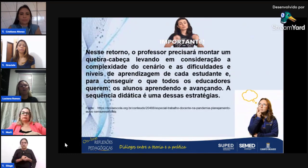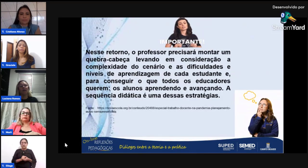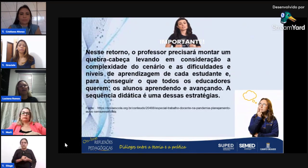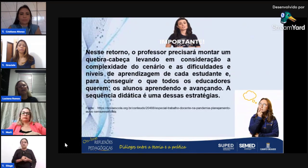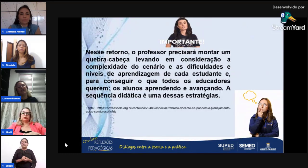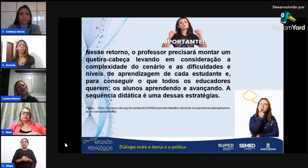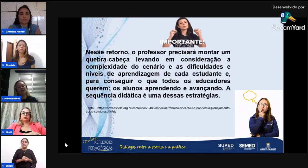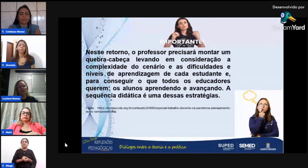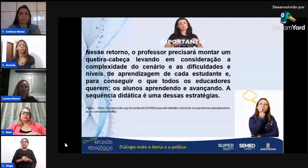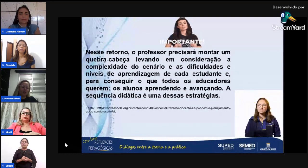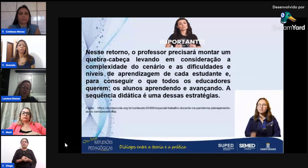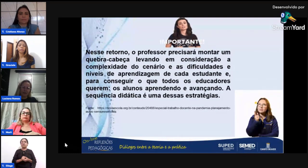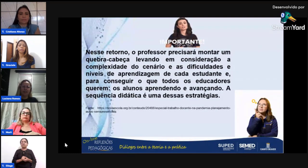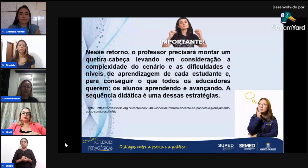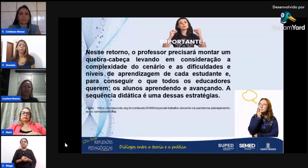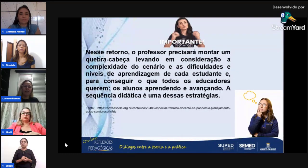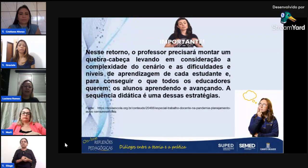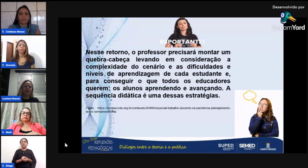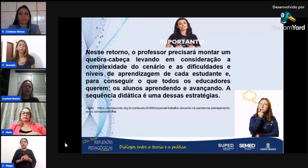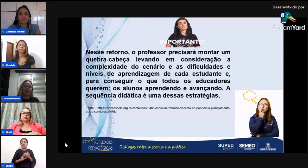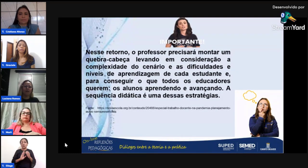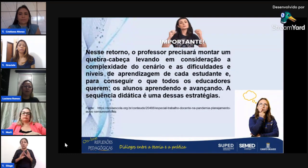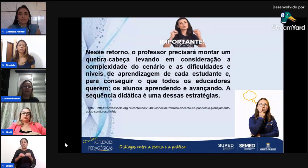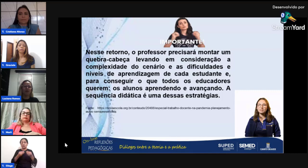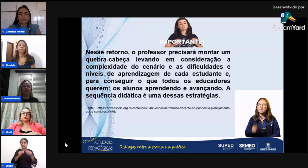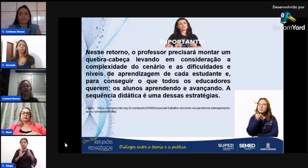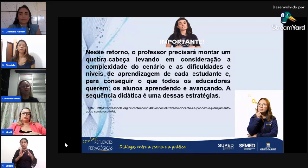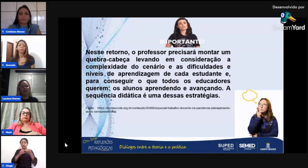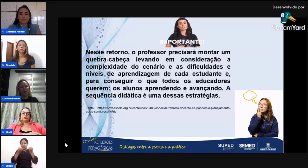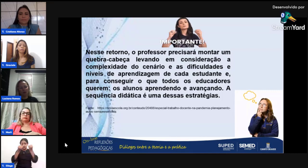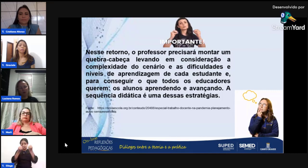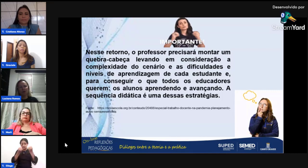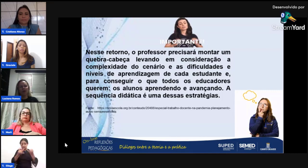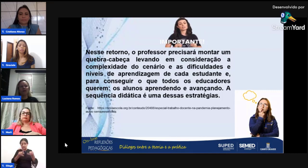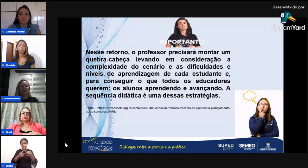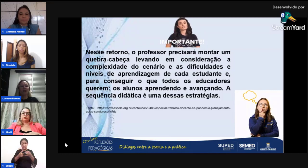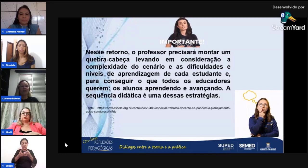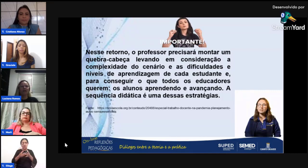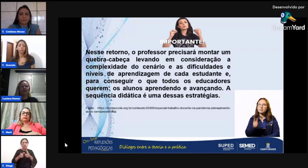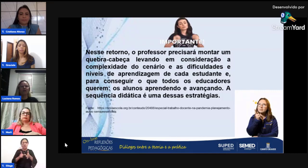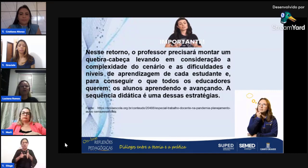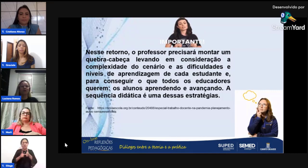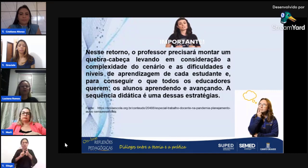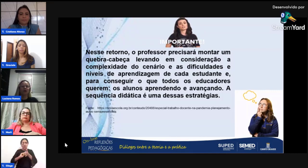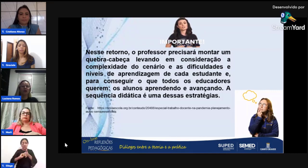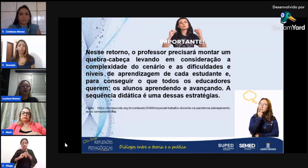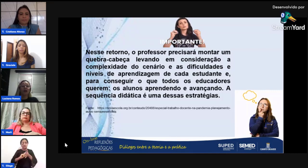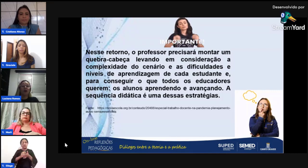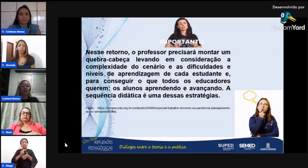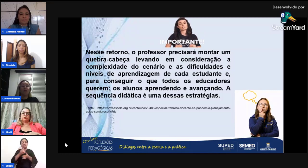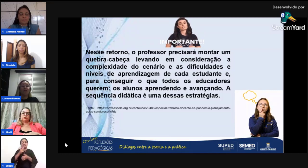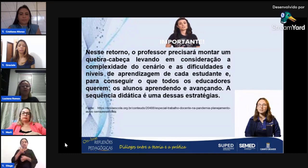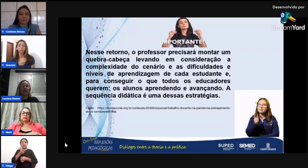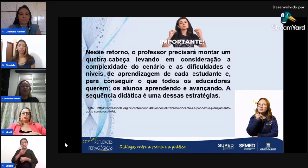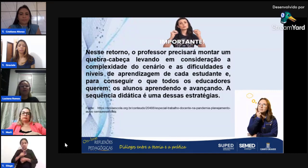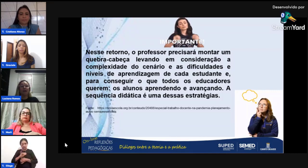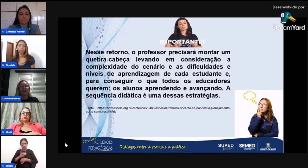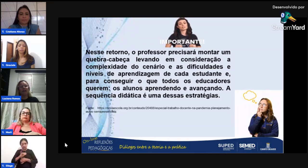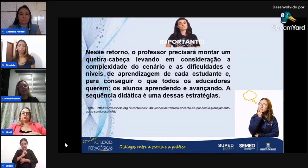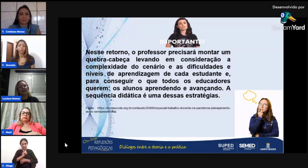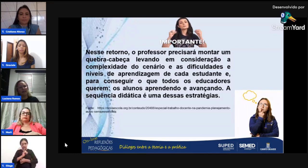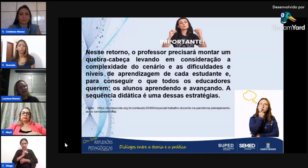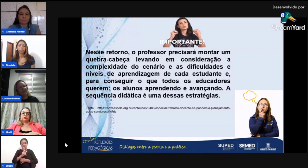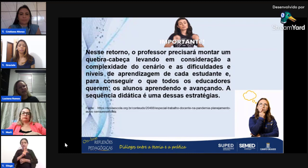Então, como eu já iniciei anteriormente, eu volto a tocar nesse assunto, o professor, ele